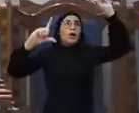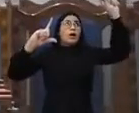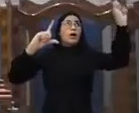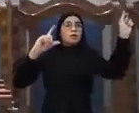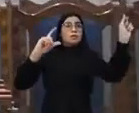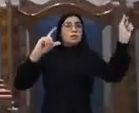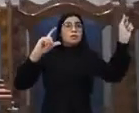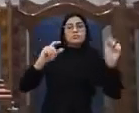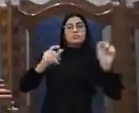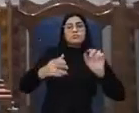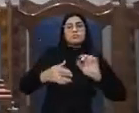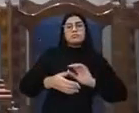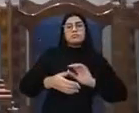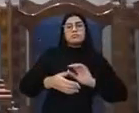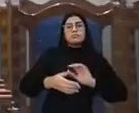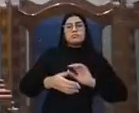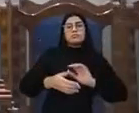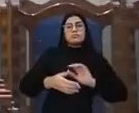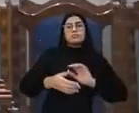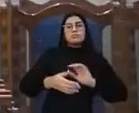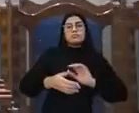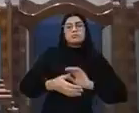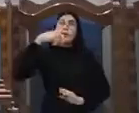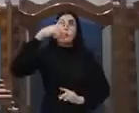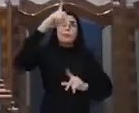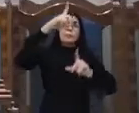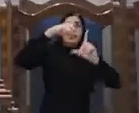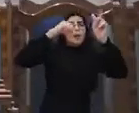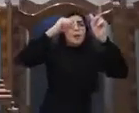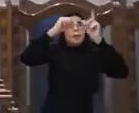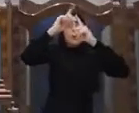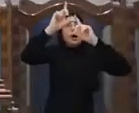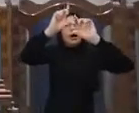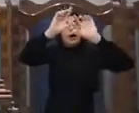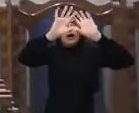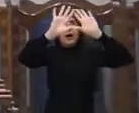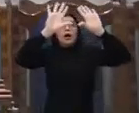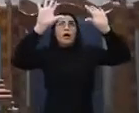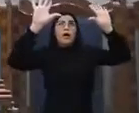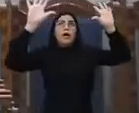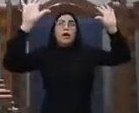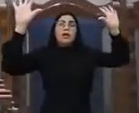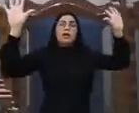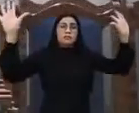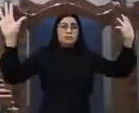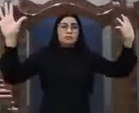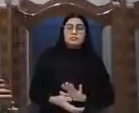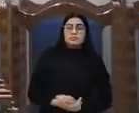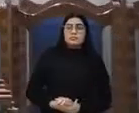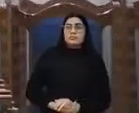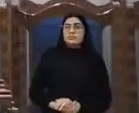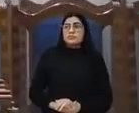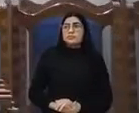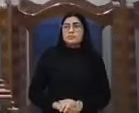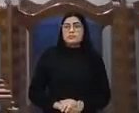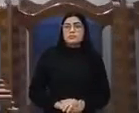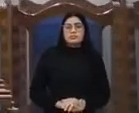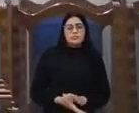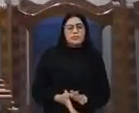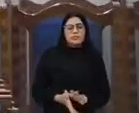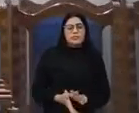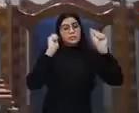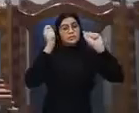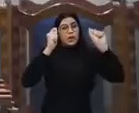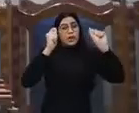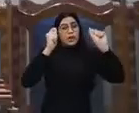sol, haja a lua, hajam as estrelas, e o céu ia enchendo de luminares. Aleluia.